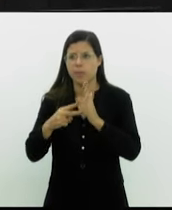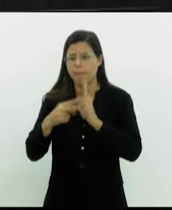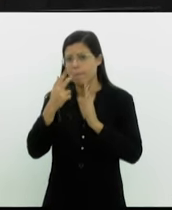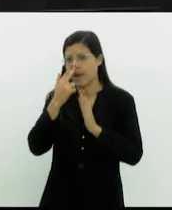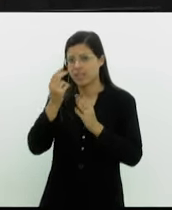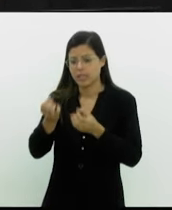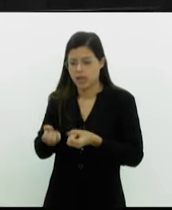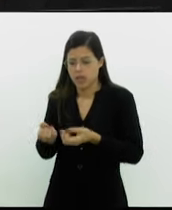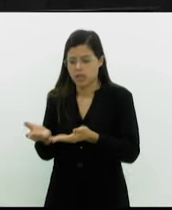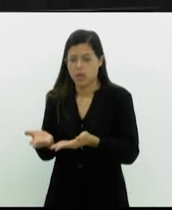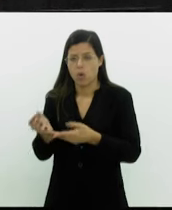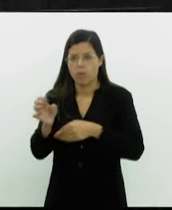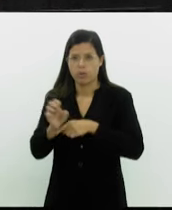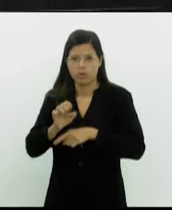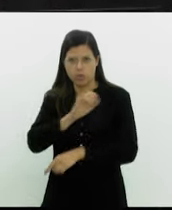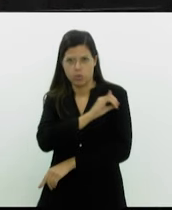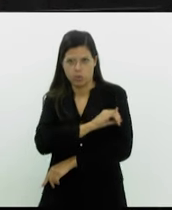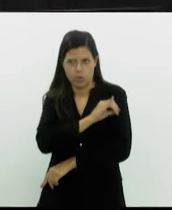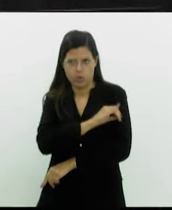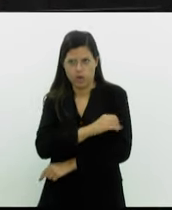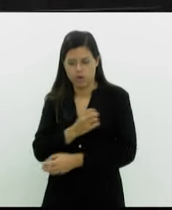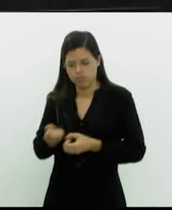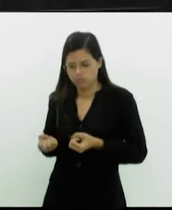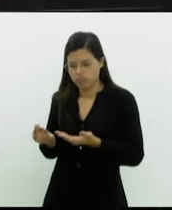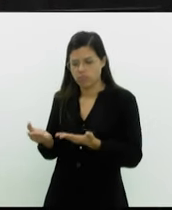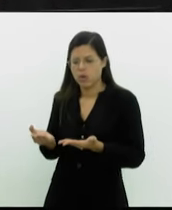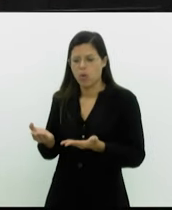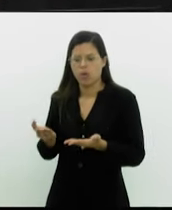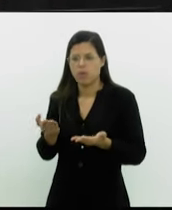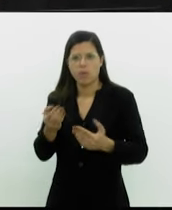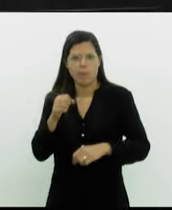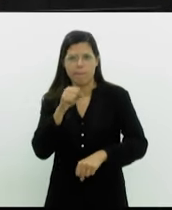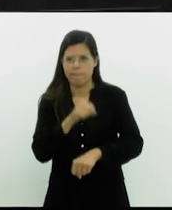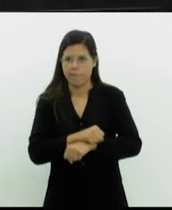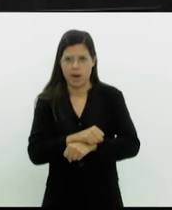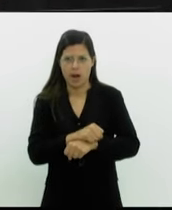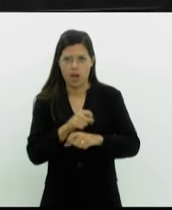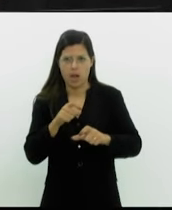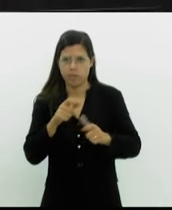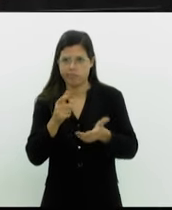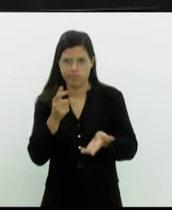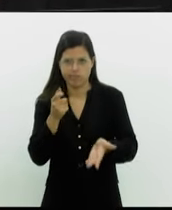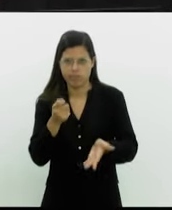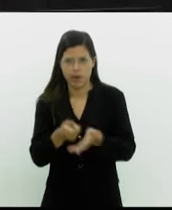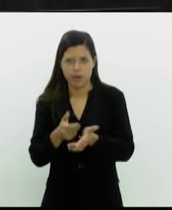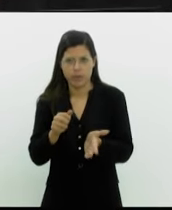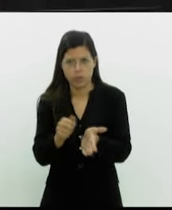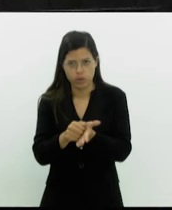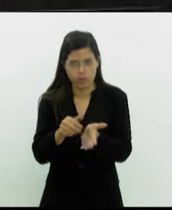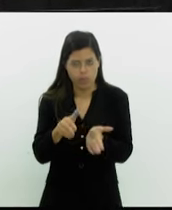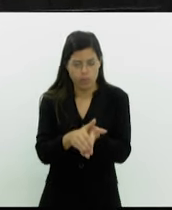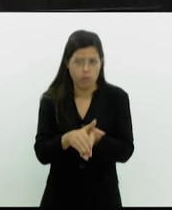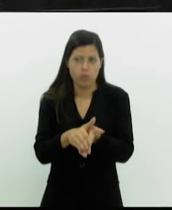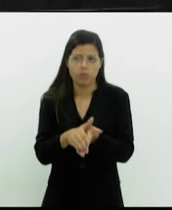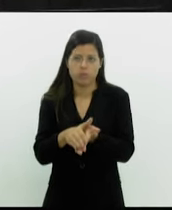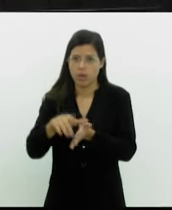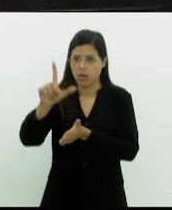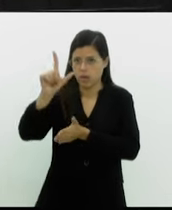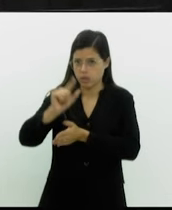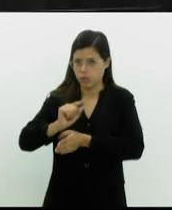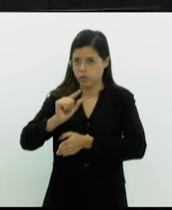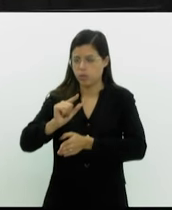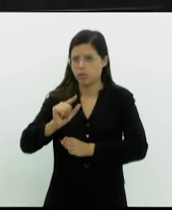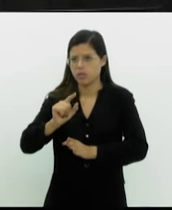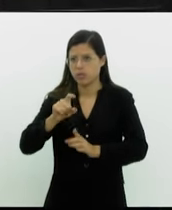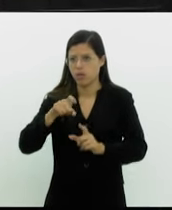Rio de Janeiro o benefício de suspender o pagamento da multa e a redução